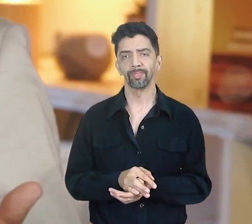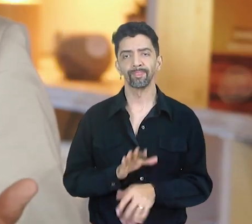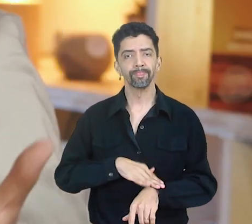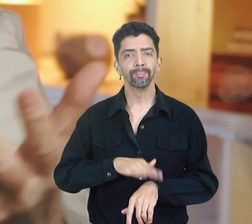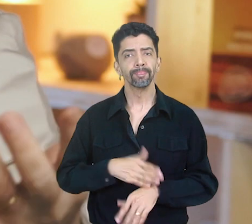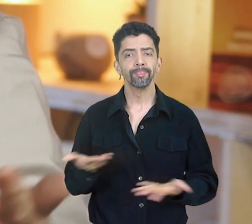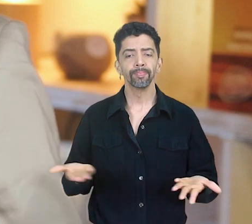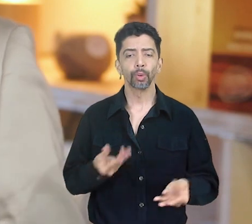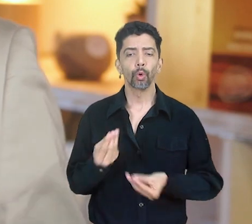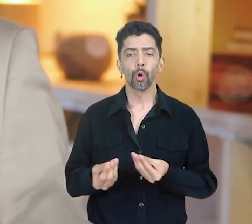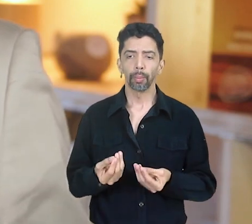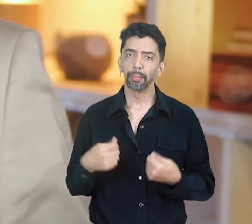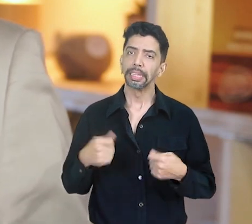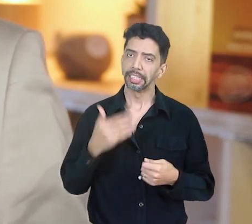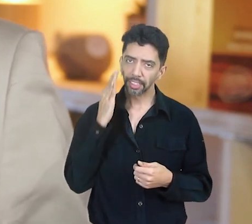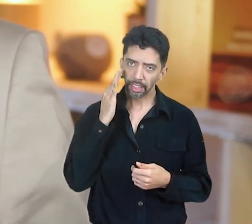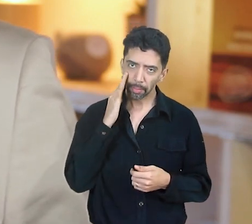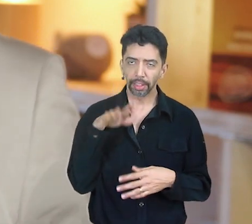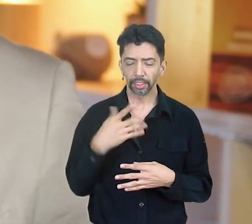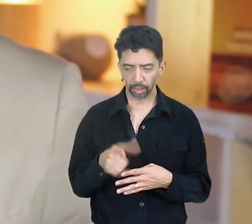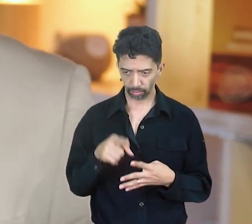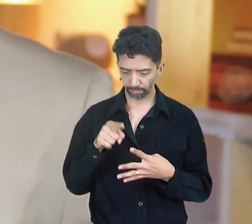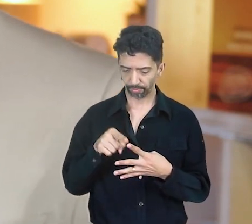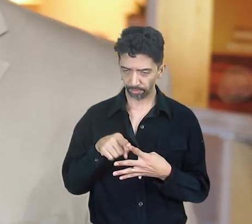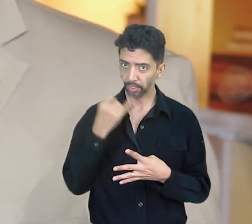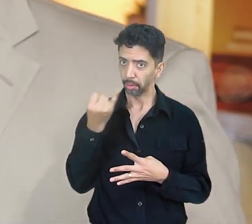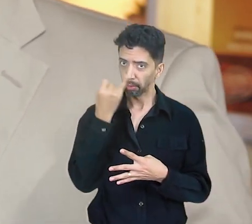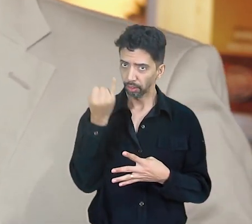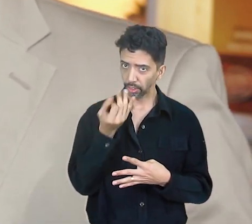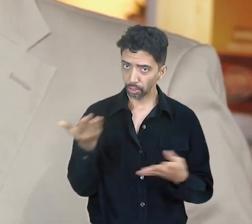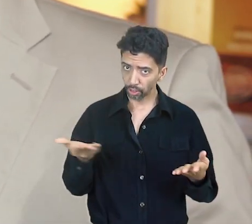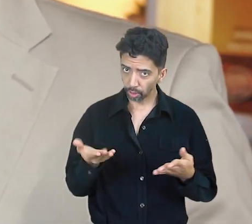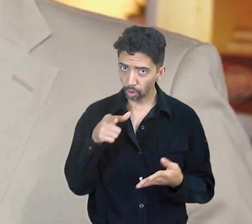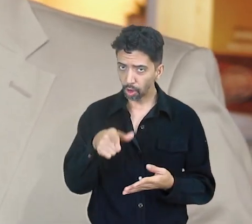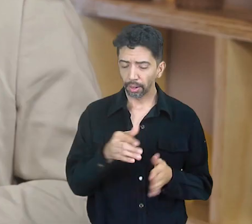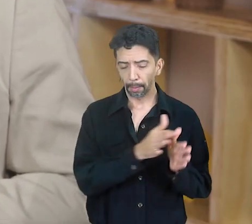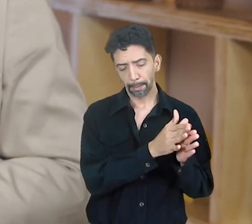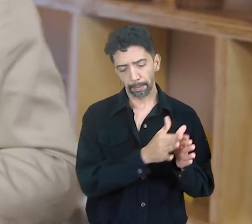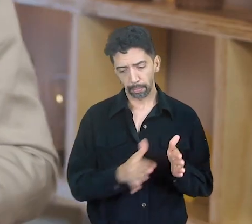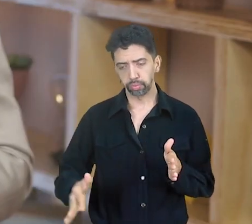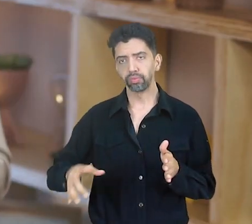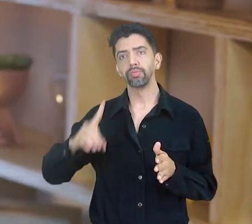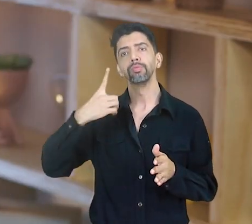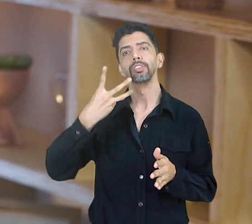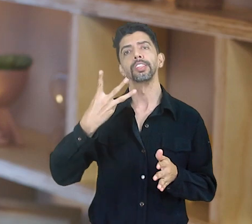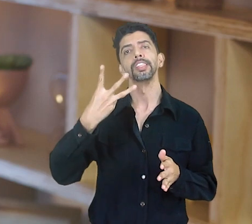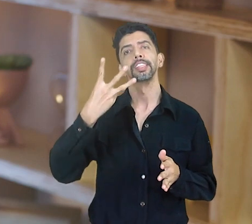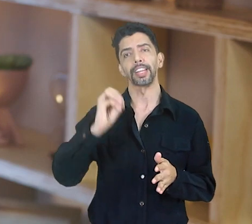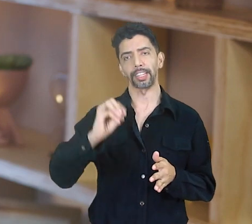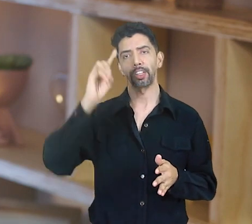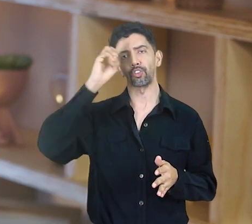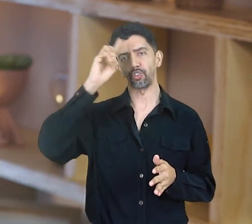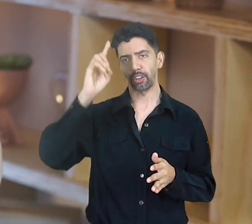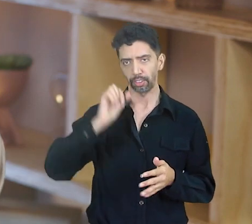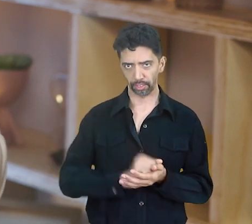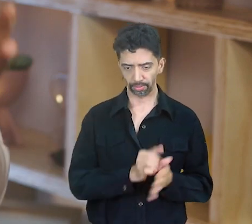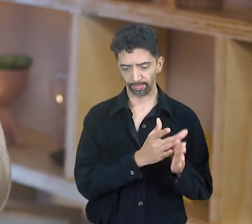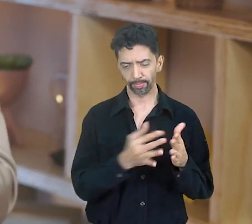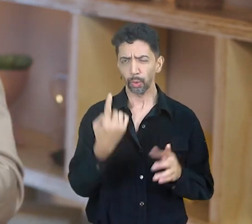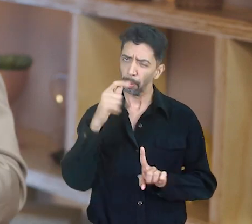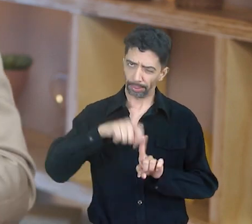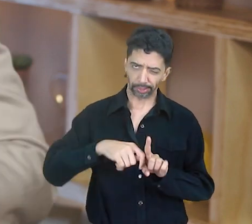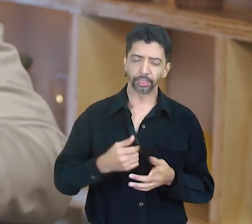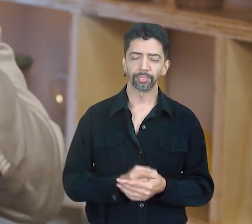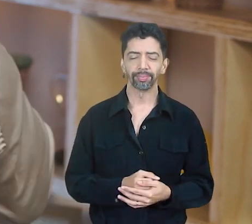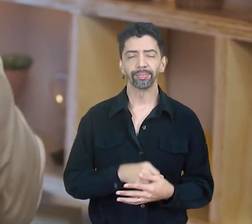essa conta de entrada e saída de recursos financeiros, como é que eu posso montar um orçamento financeiro? Então, diagnosticar a sua vida